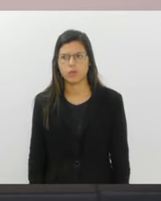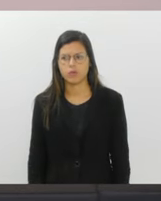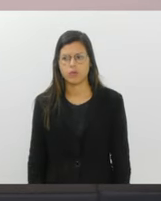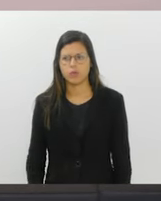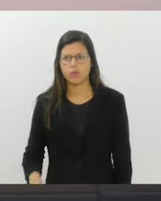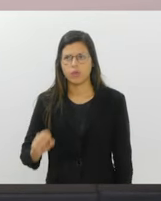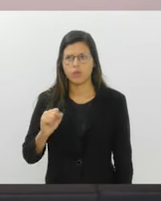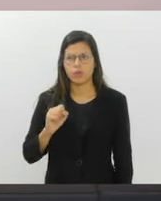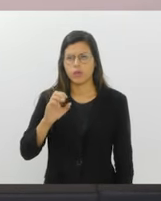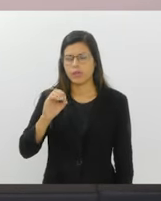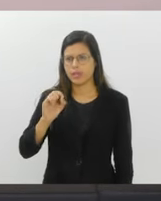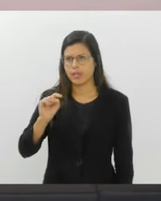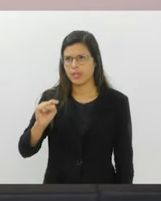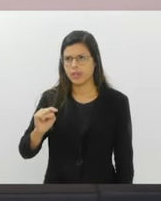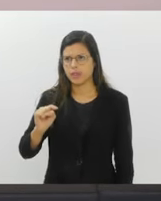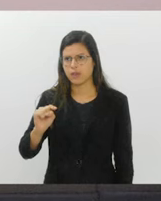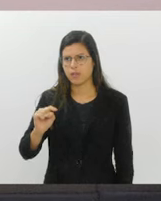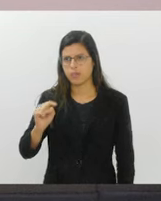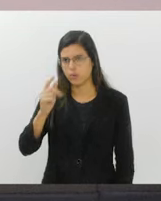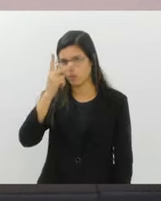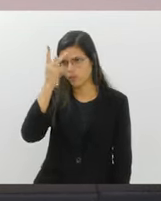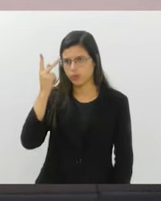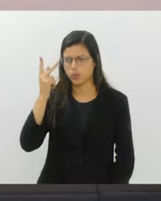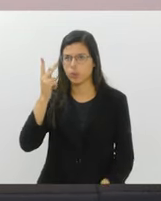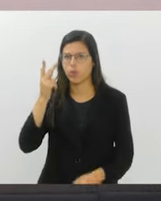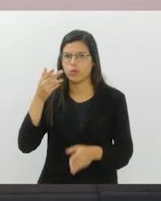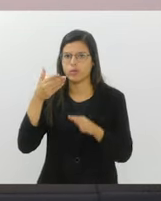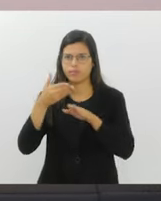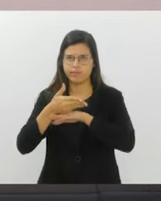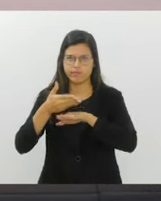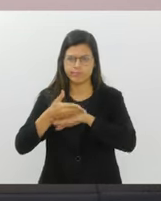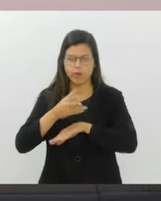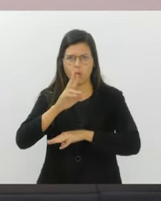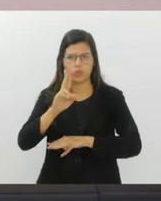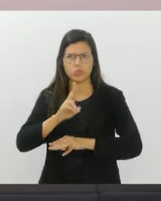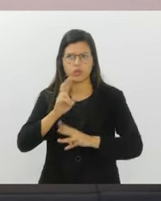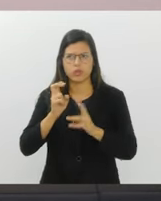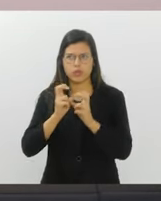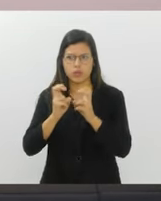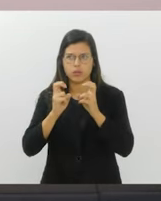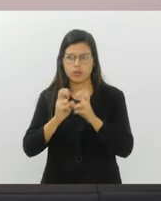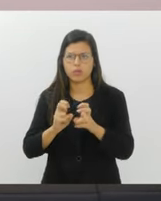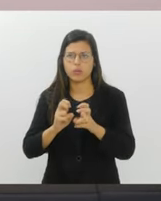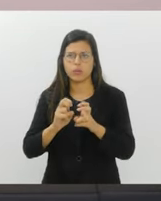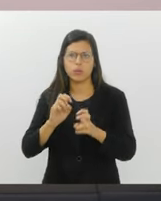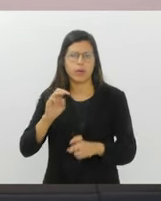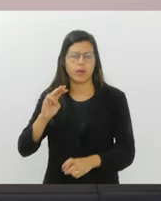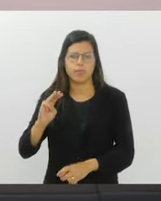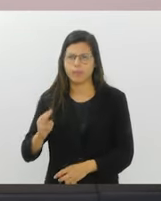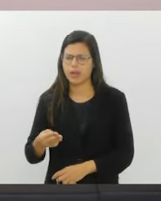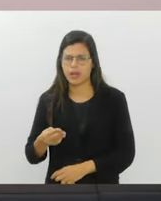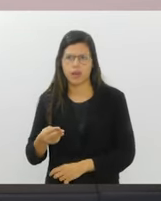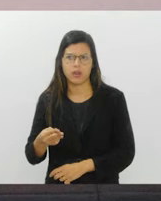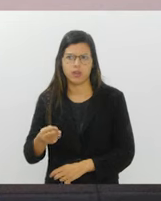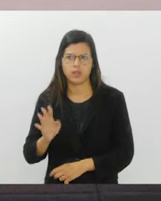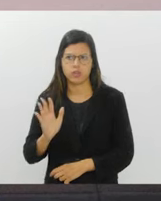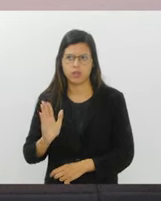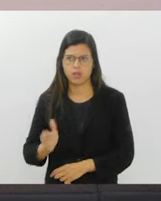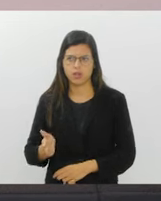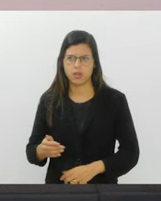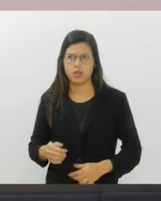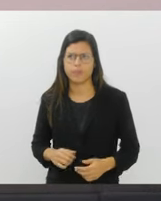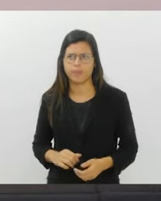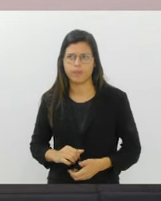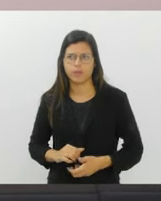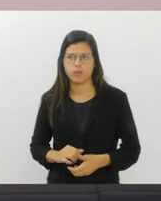80 mil passageiros aquém do break-even e muitos milhares do que já transportou